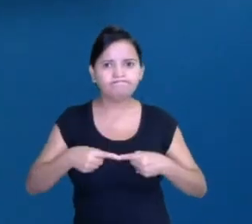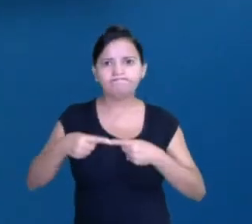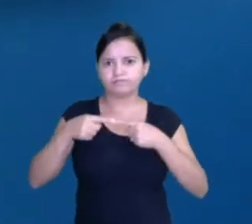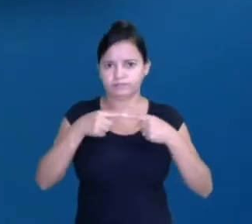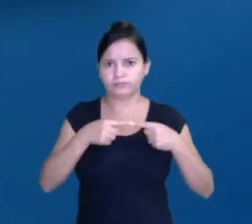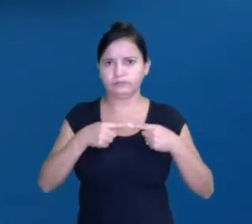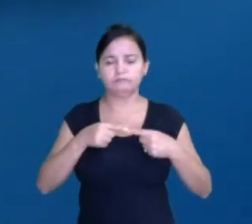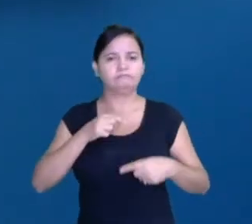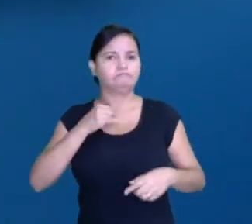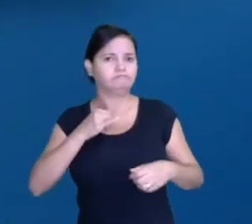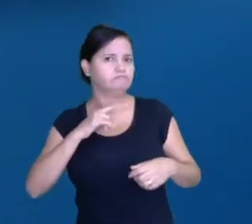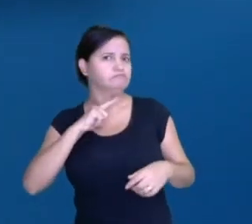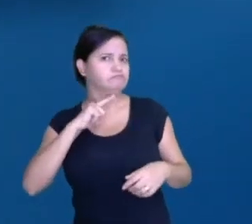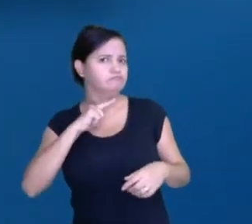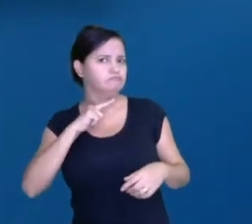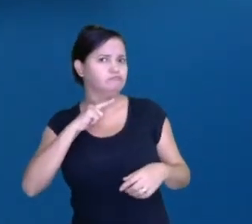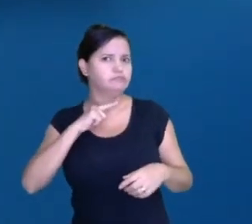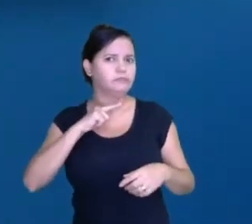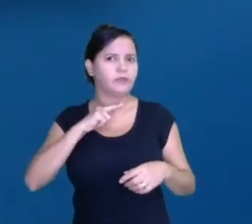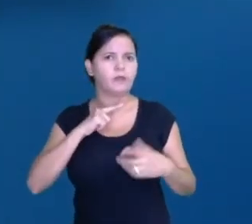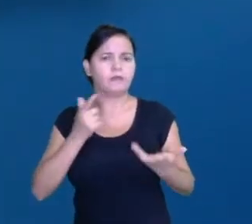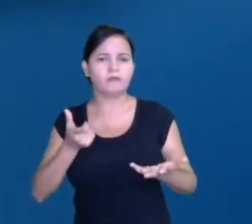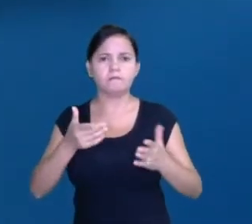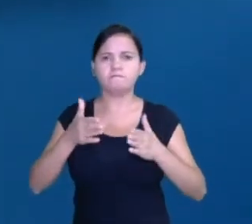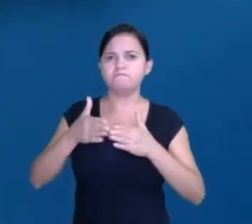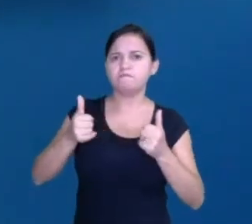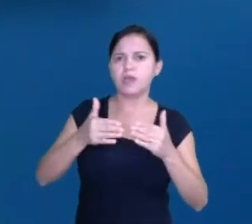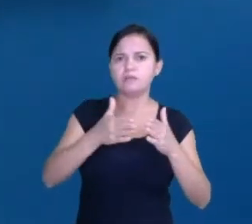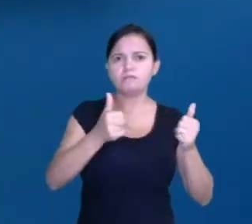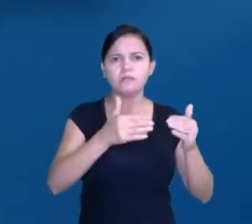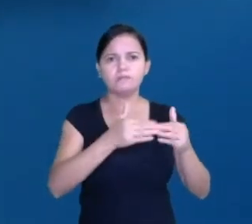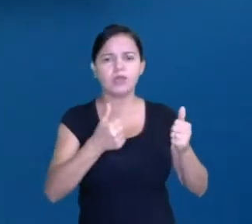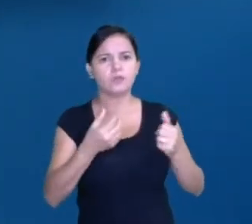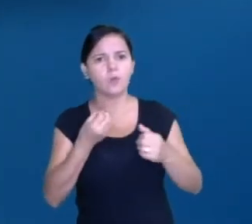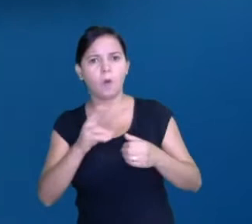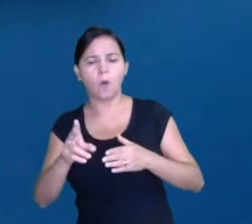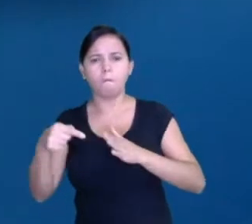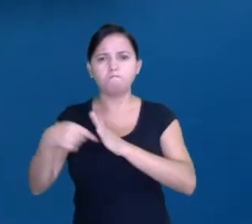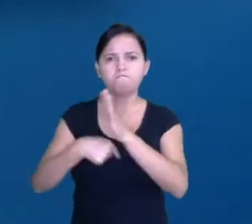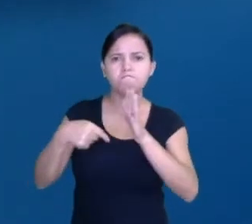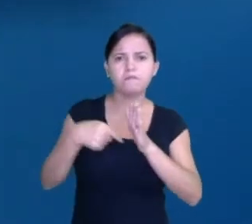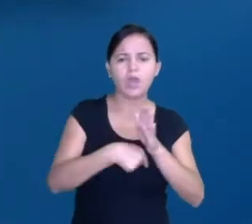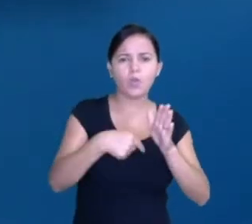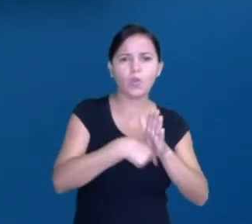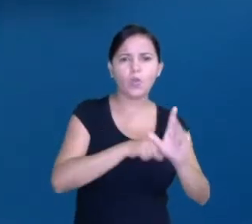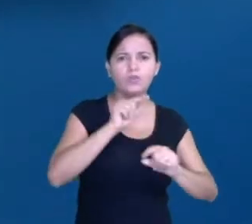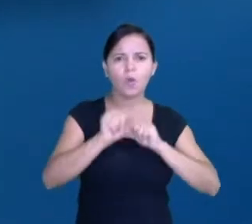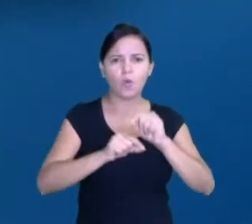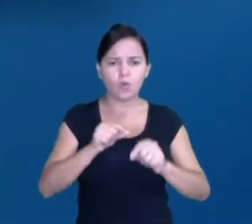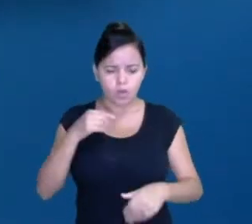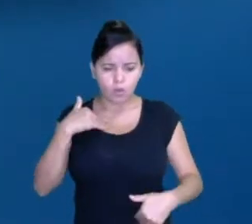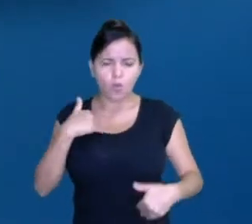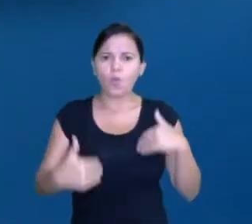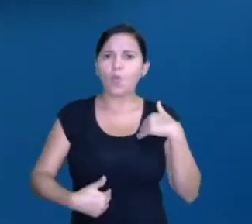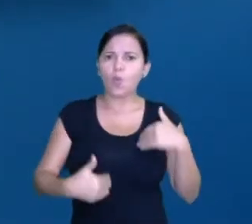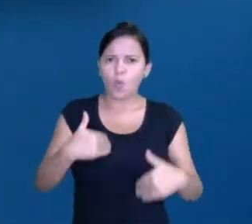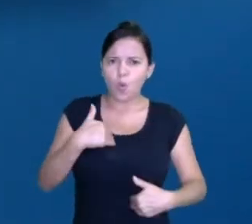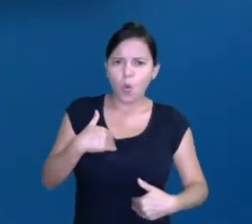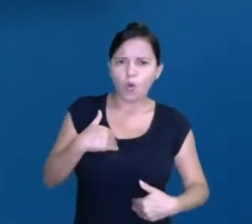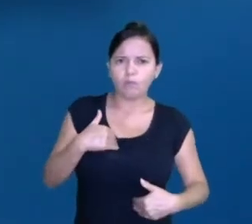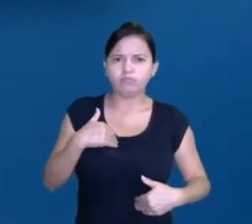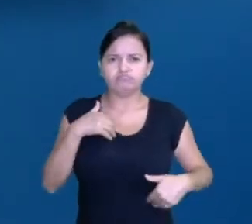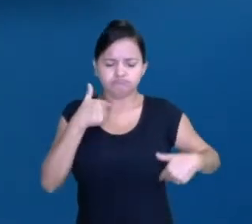questionado, do que foi solicitado, do que foi perguntado pelo hormônio, tá bom? É para só a gente poder ficar